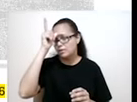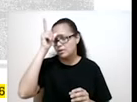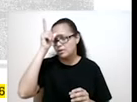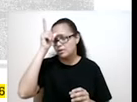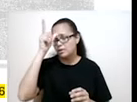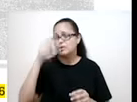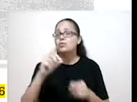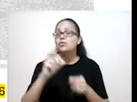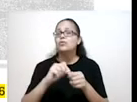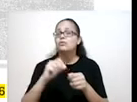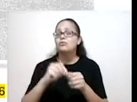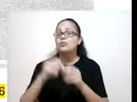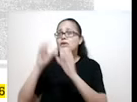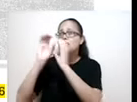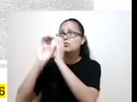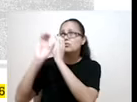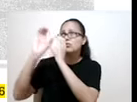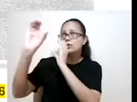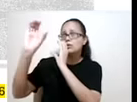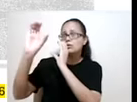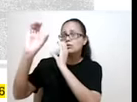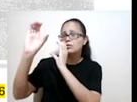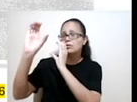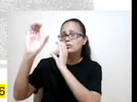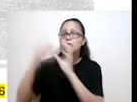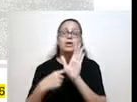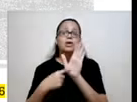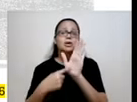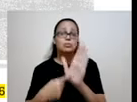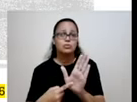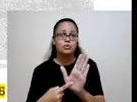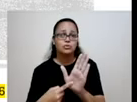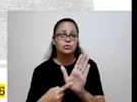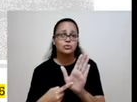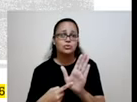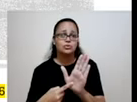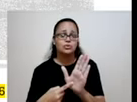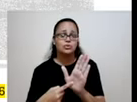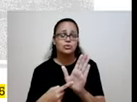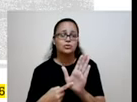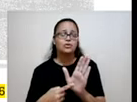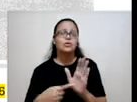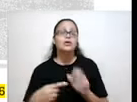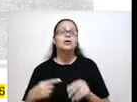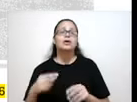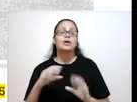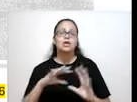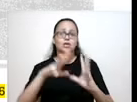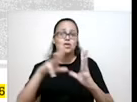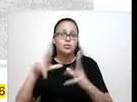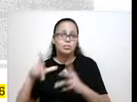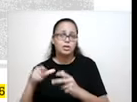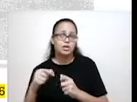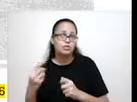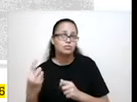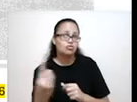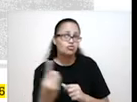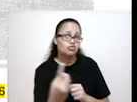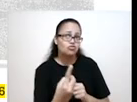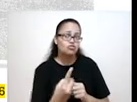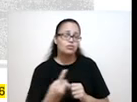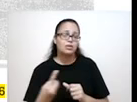e constatou que a órbita dos planetas era elíptica, ou seja, que eles giravam em torno de um corpo no